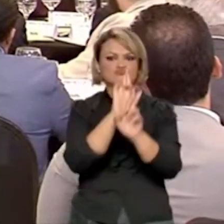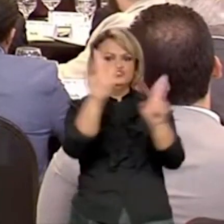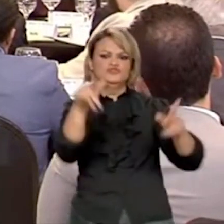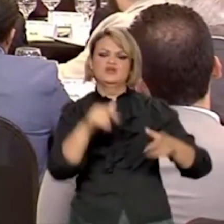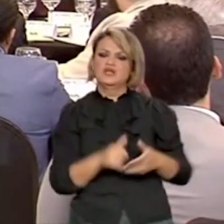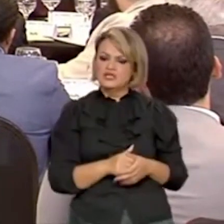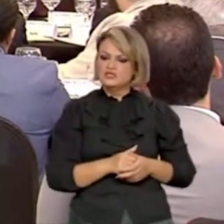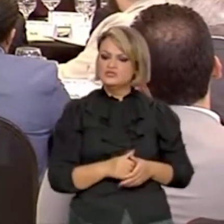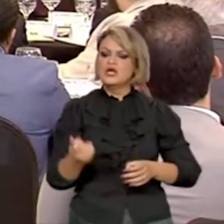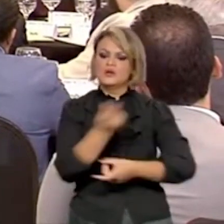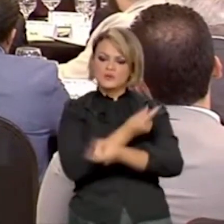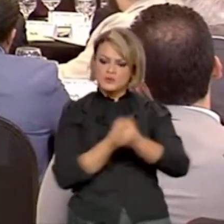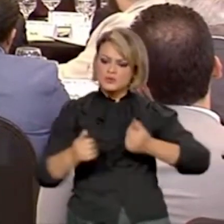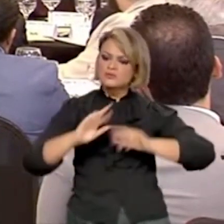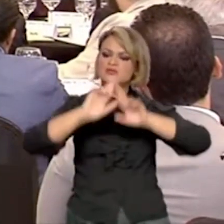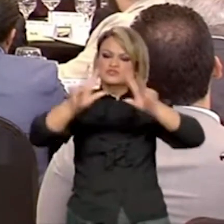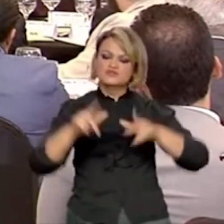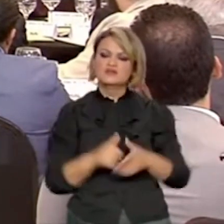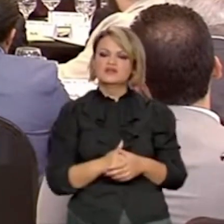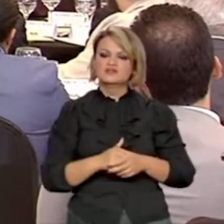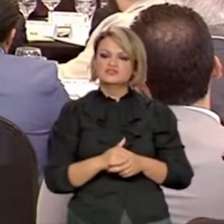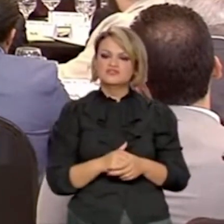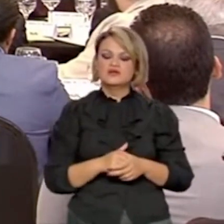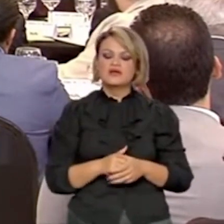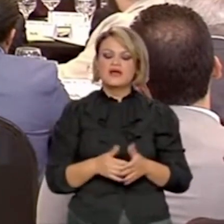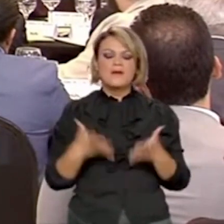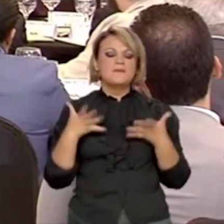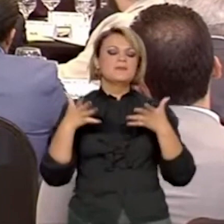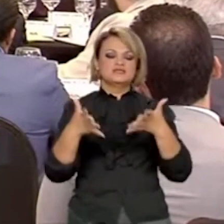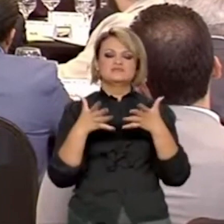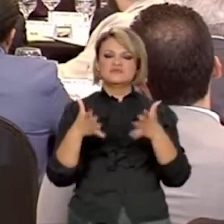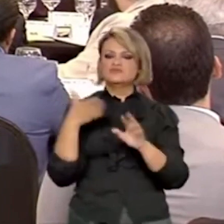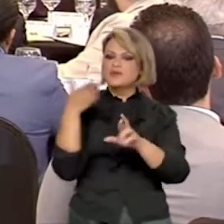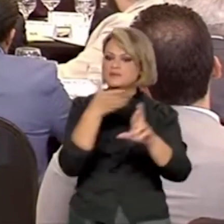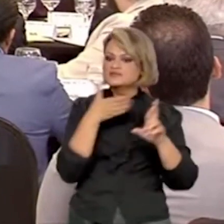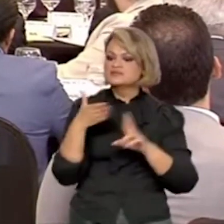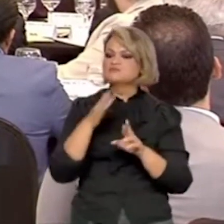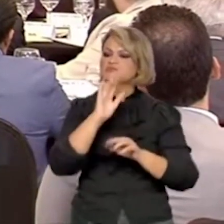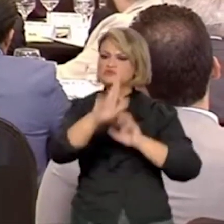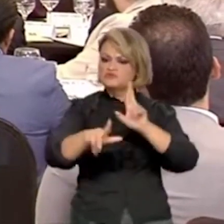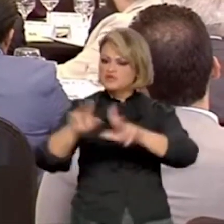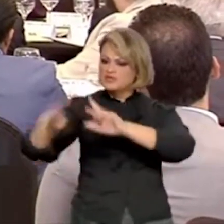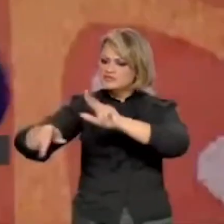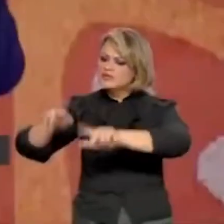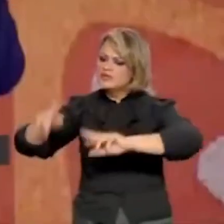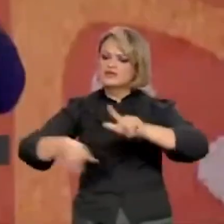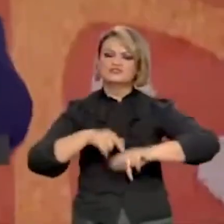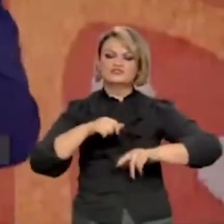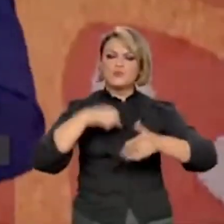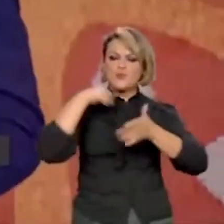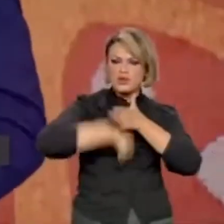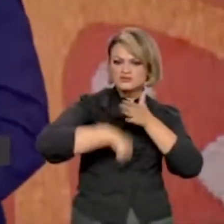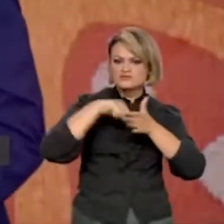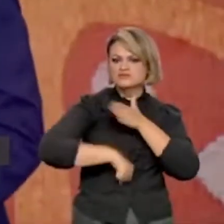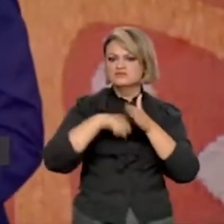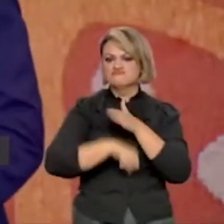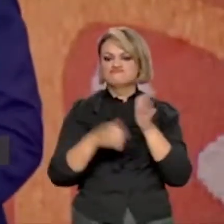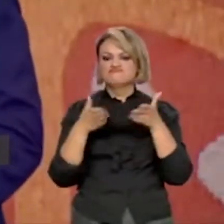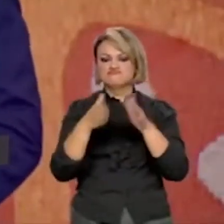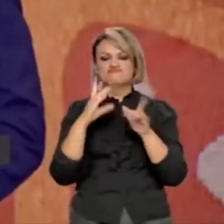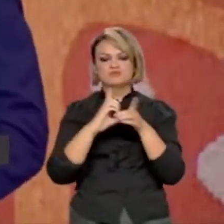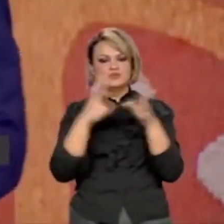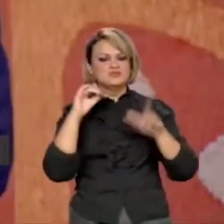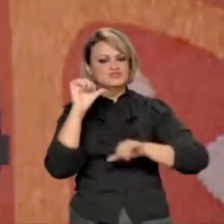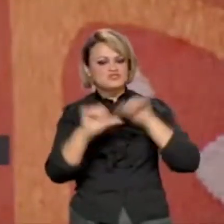com uma economia mudou como a atividade de representação mudou como ativismo pela democracia